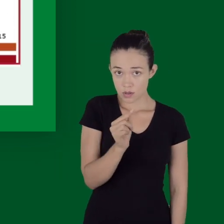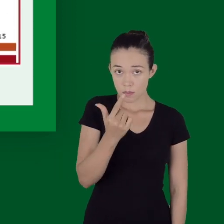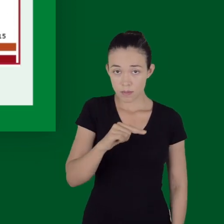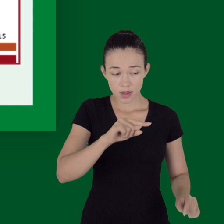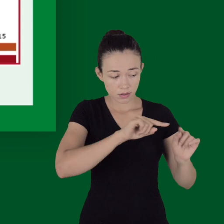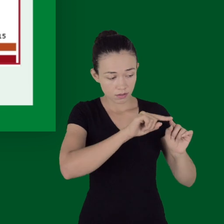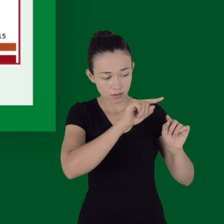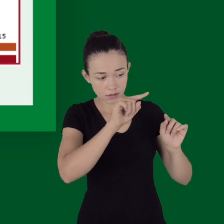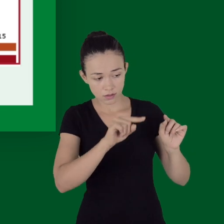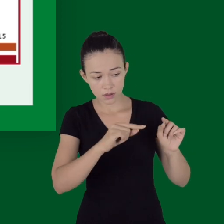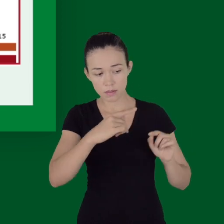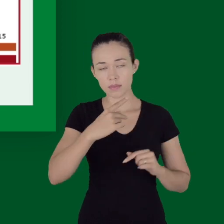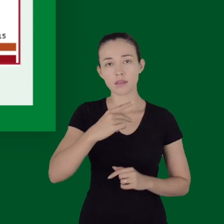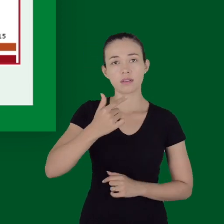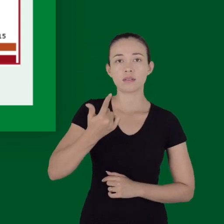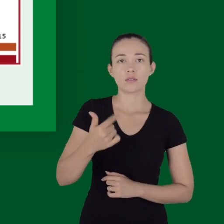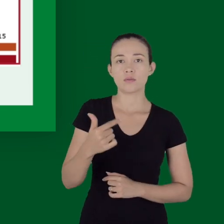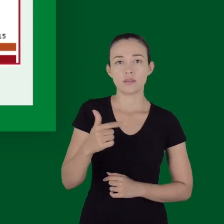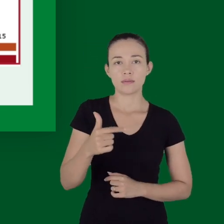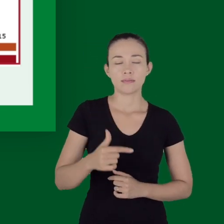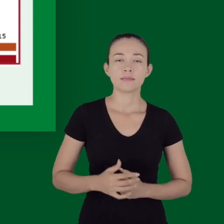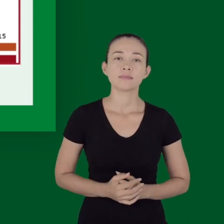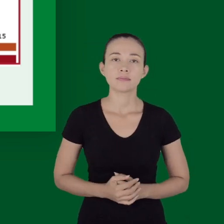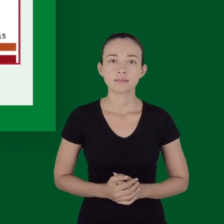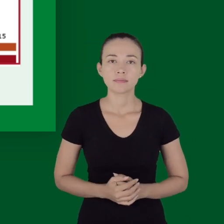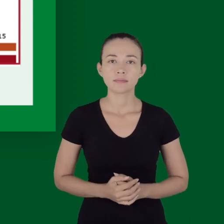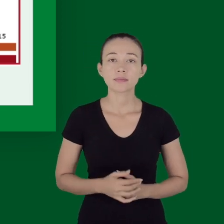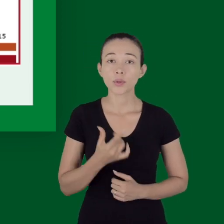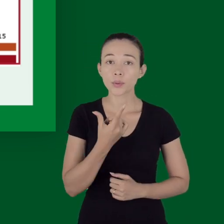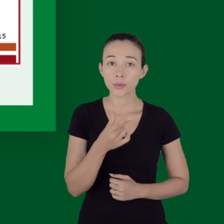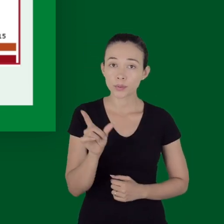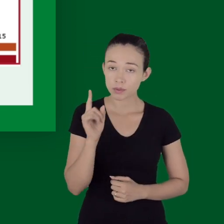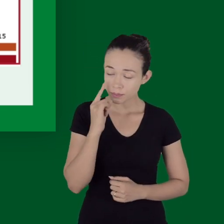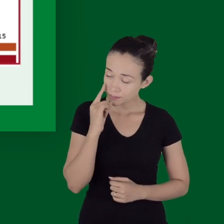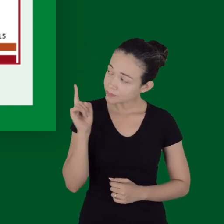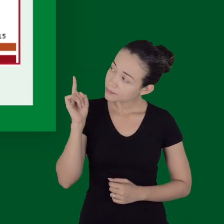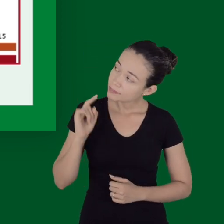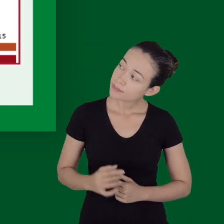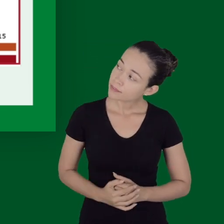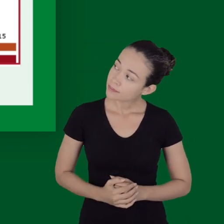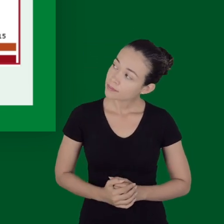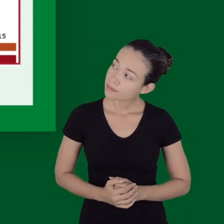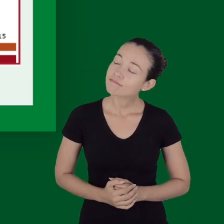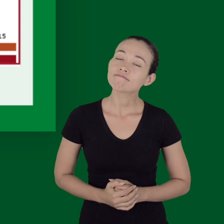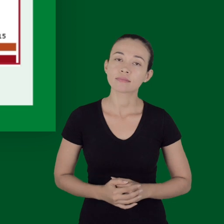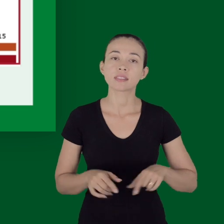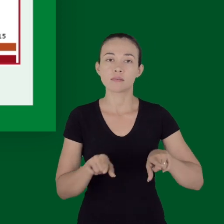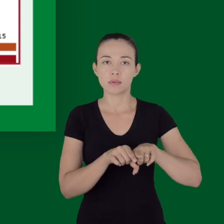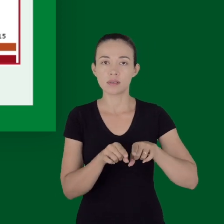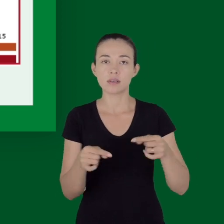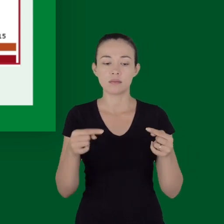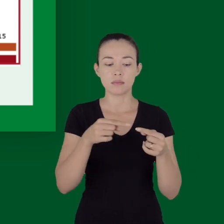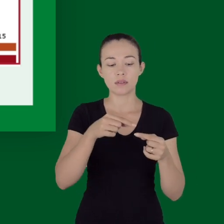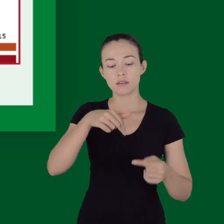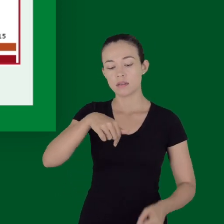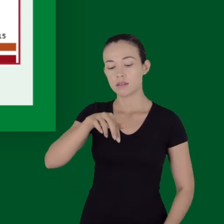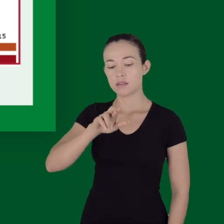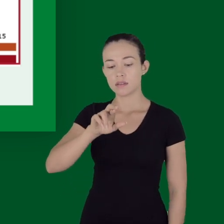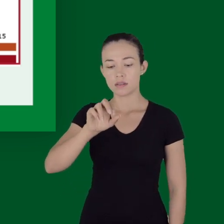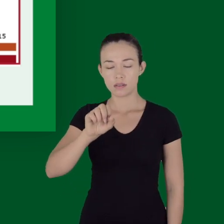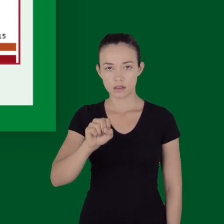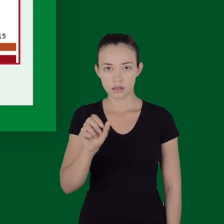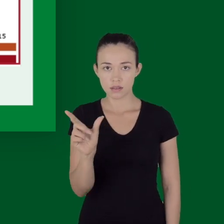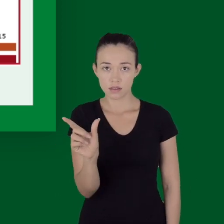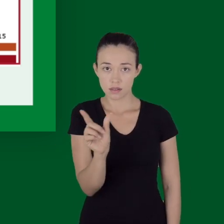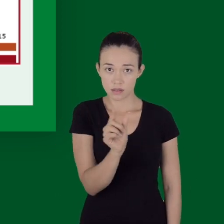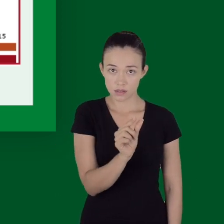QRS estreito. A frequência normalmente é até 150 também. A diferença entre o flutter e a fibrilação